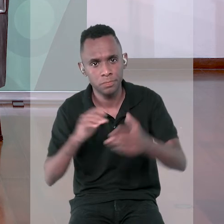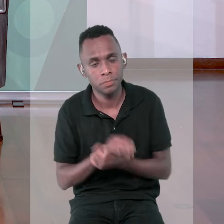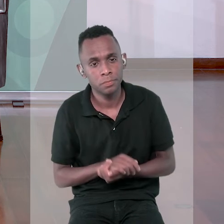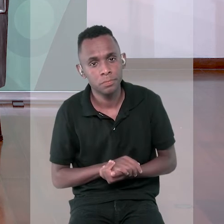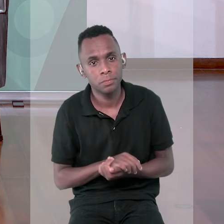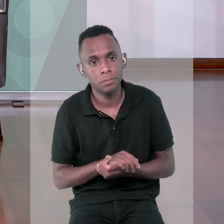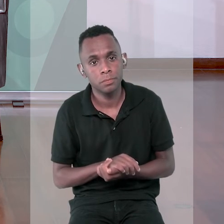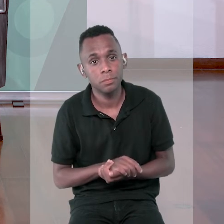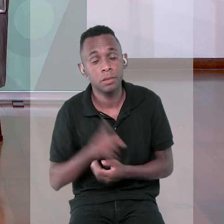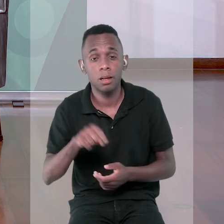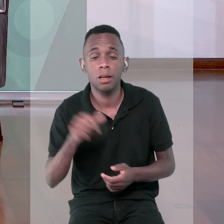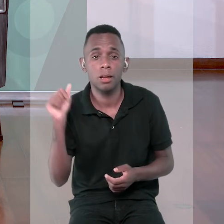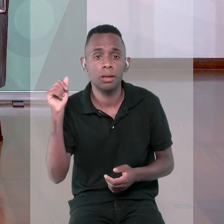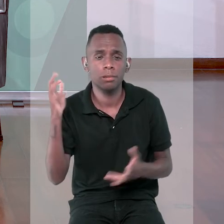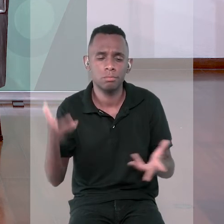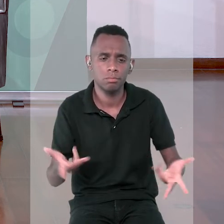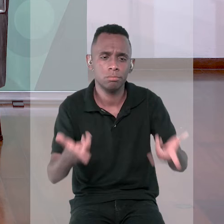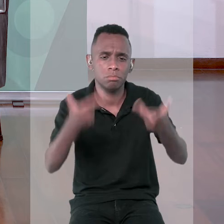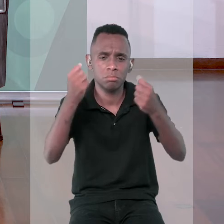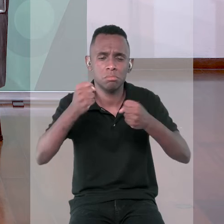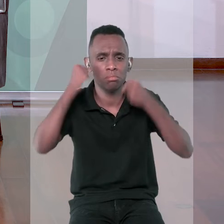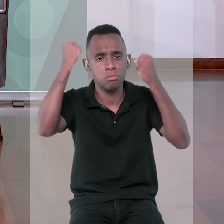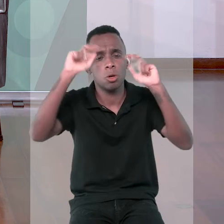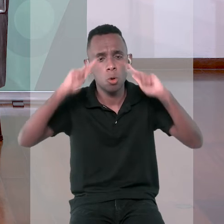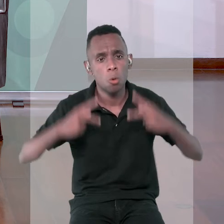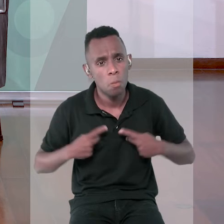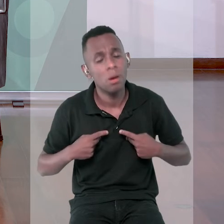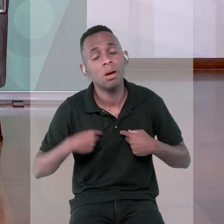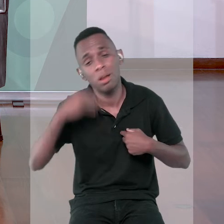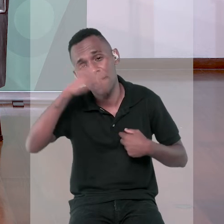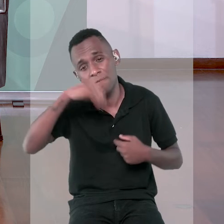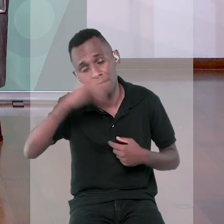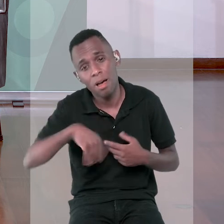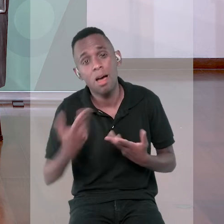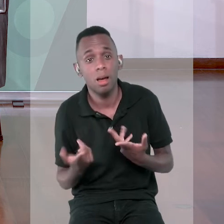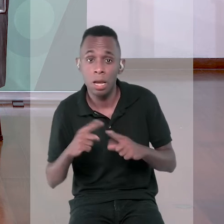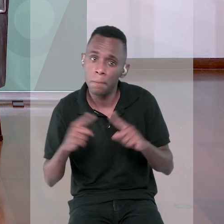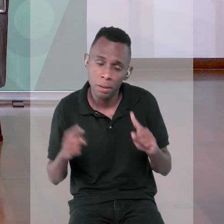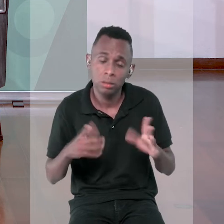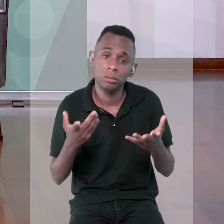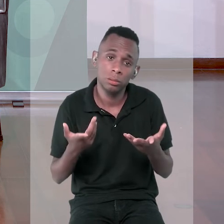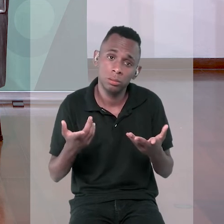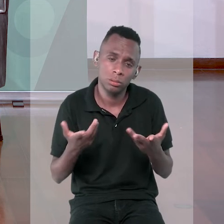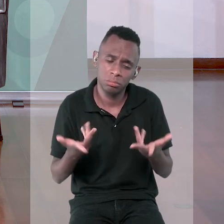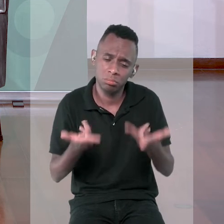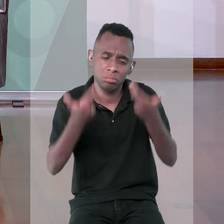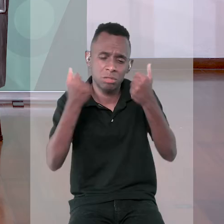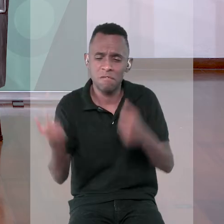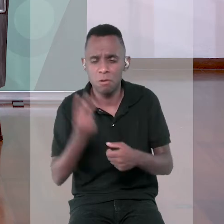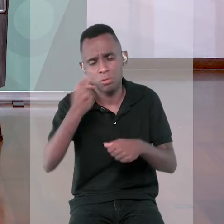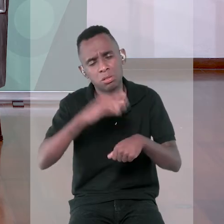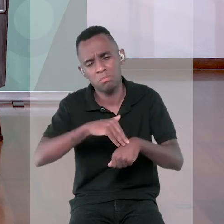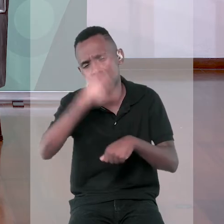nós. Né? São heroínas imperfeitas, humanas, falhas, mas nem por isso menos fascinantes.